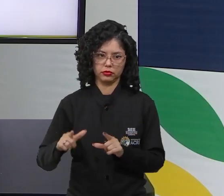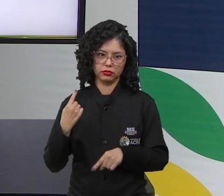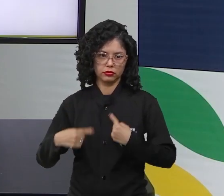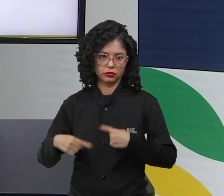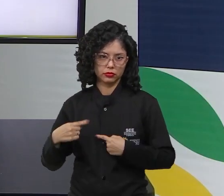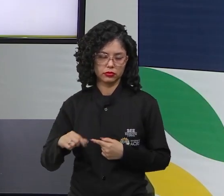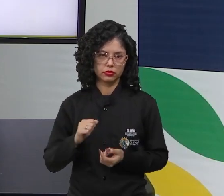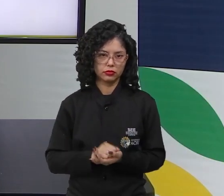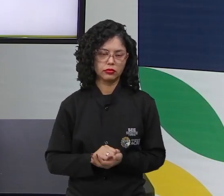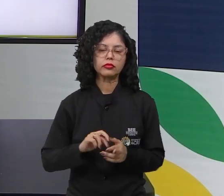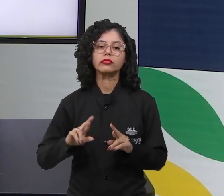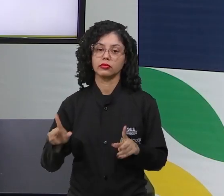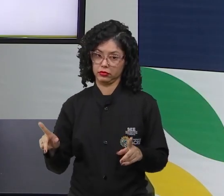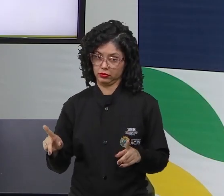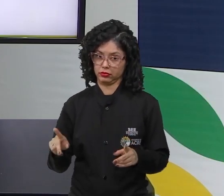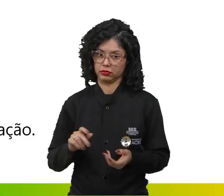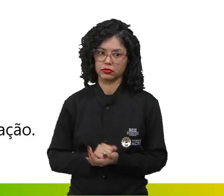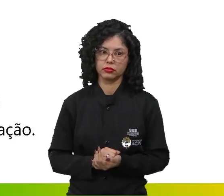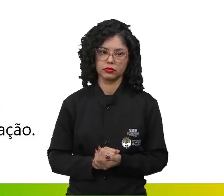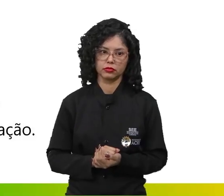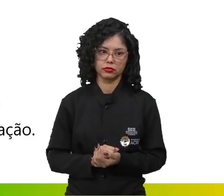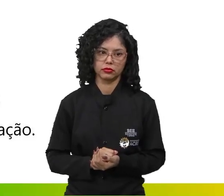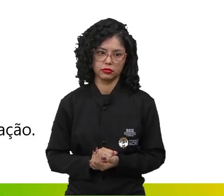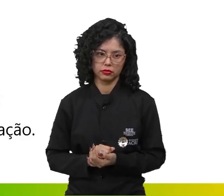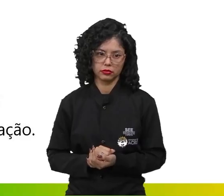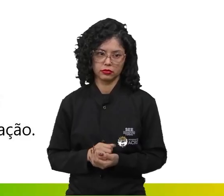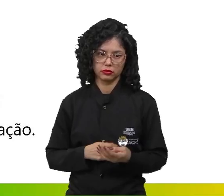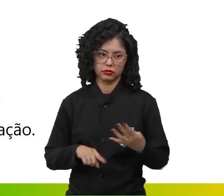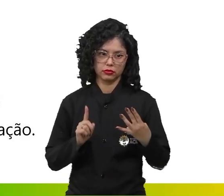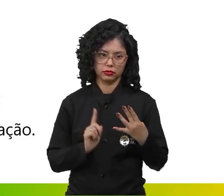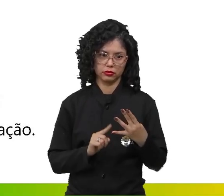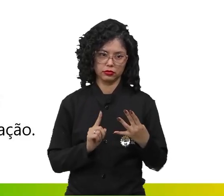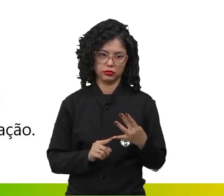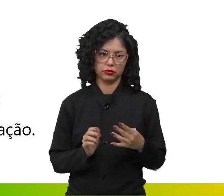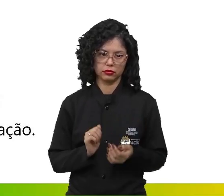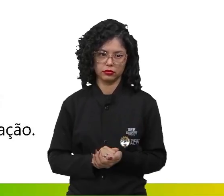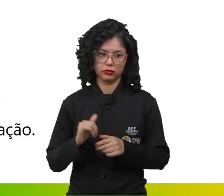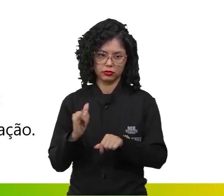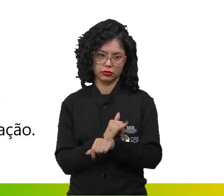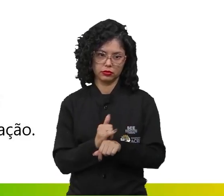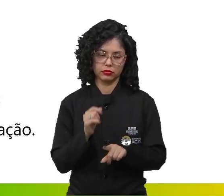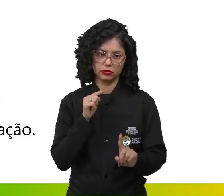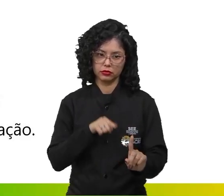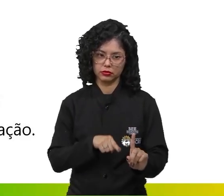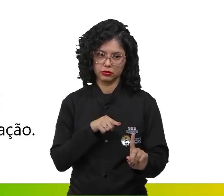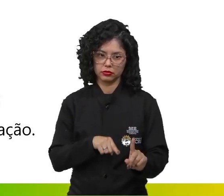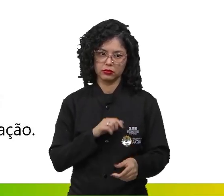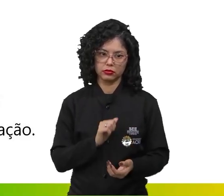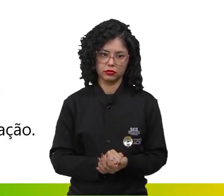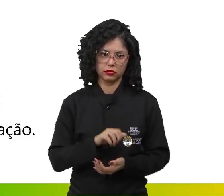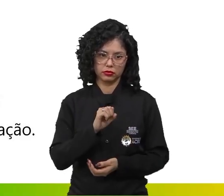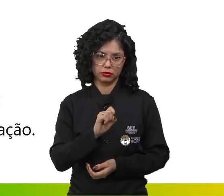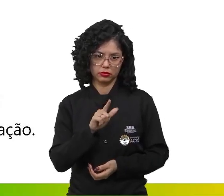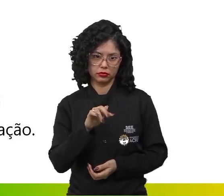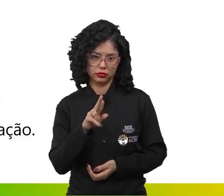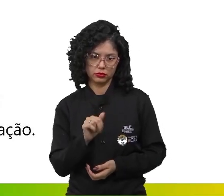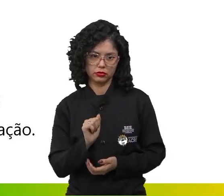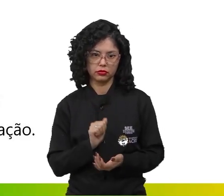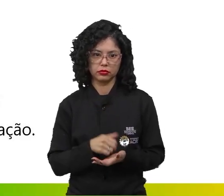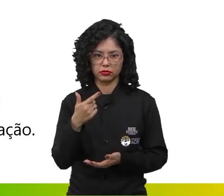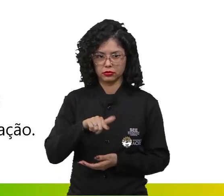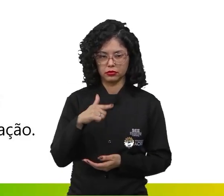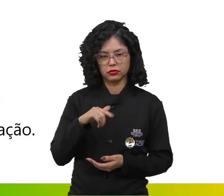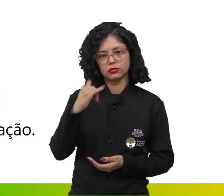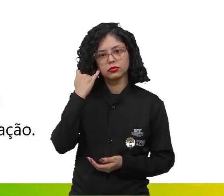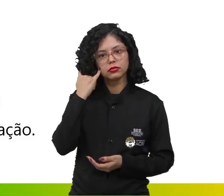política não seria diferente. A outra característica que eu tenho aí são as estratégias de persuasão, que são os